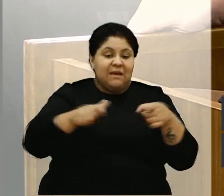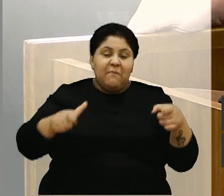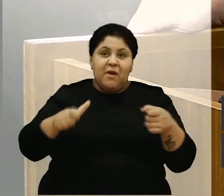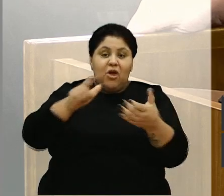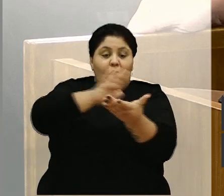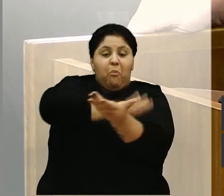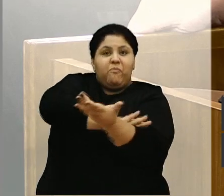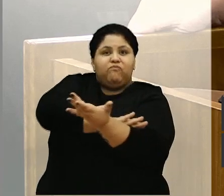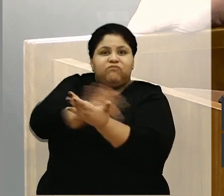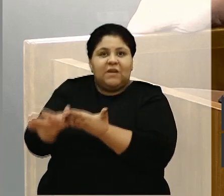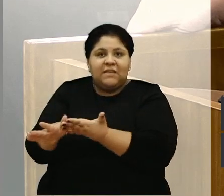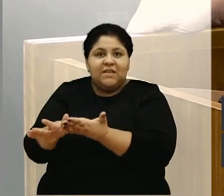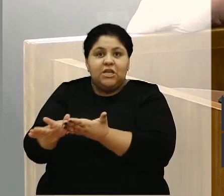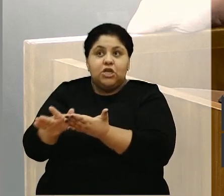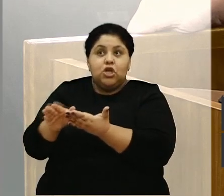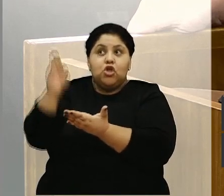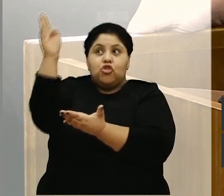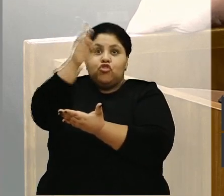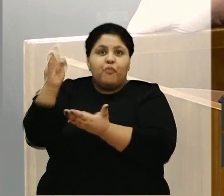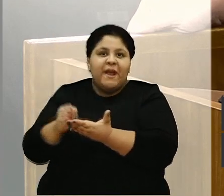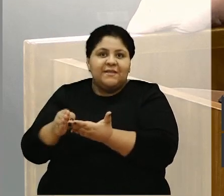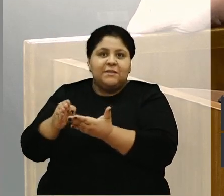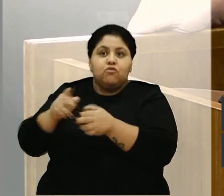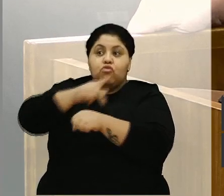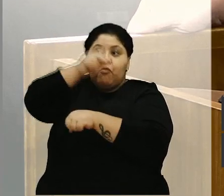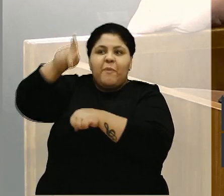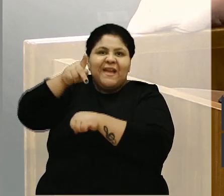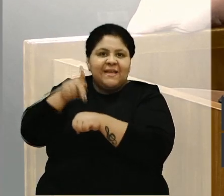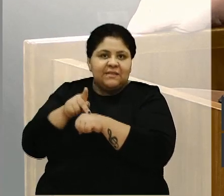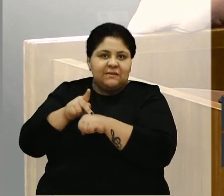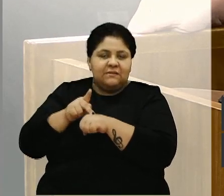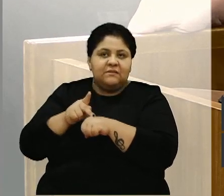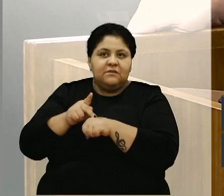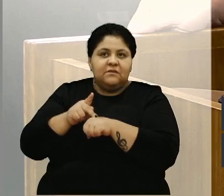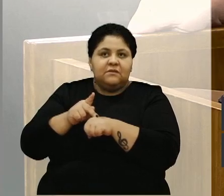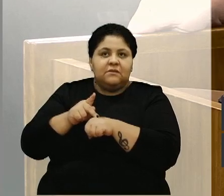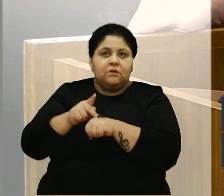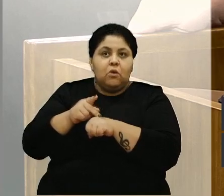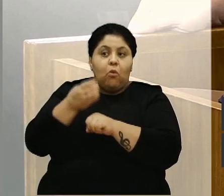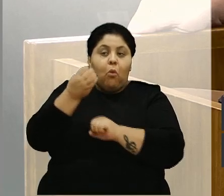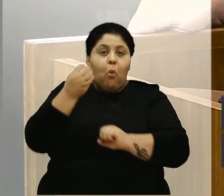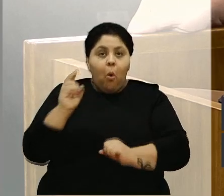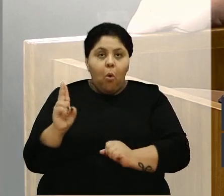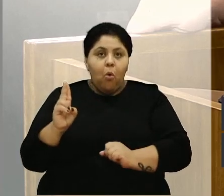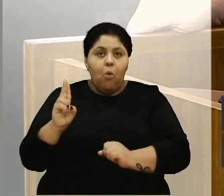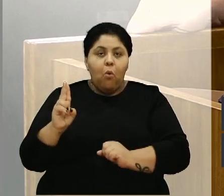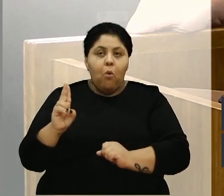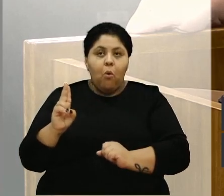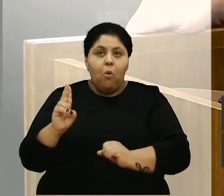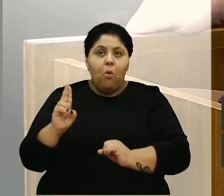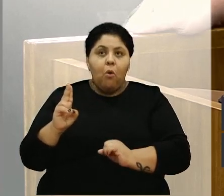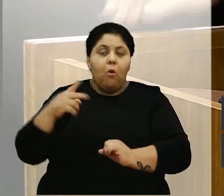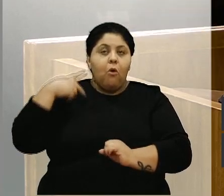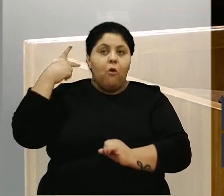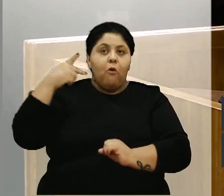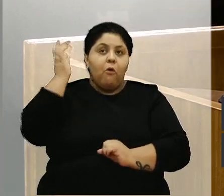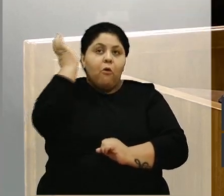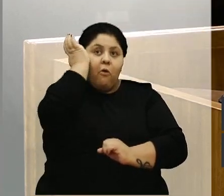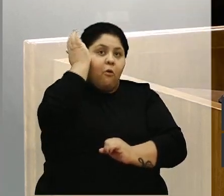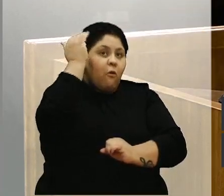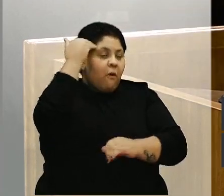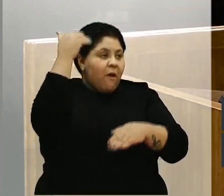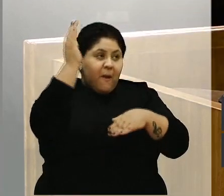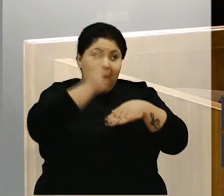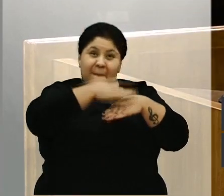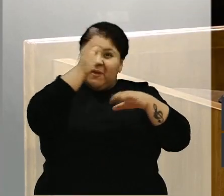já vista no Brasil, no país. Ou será, talvez, vereador Felipe, a maior de